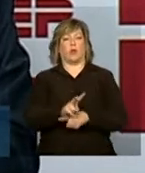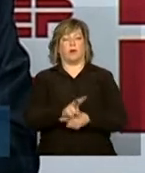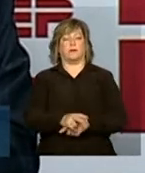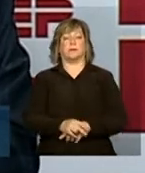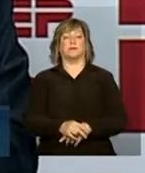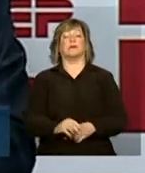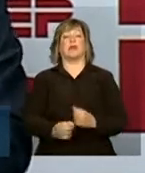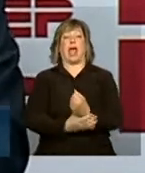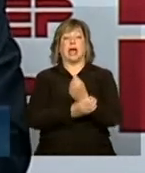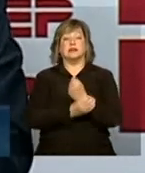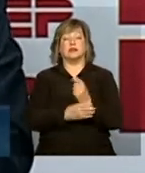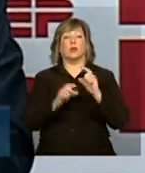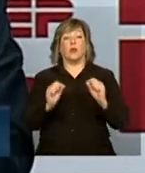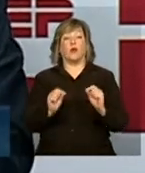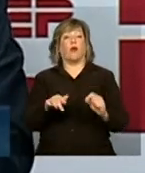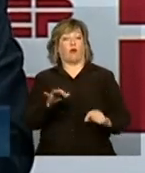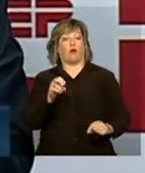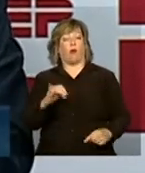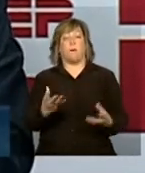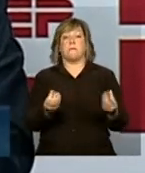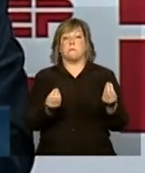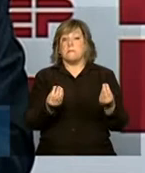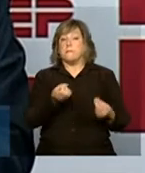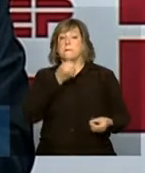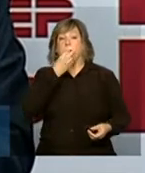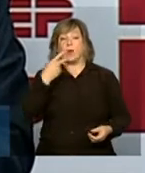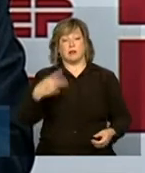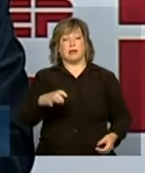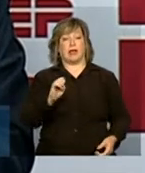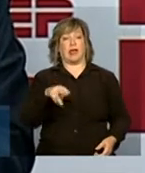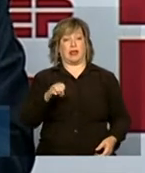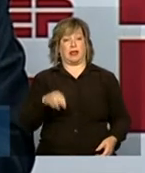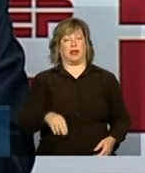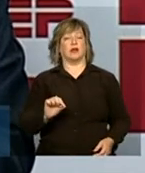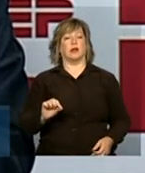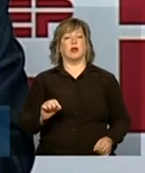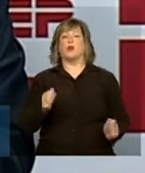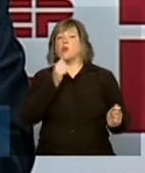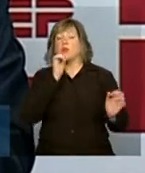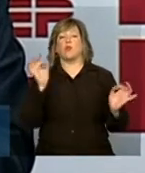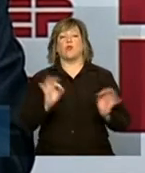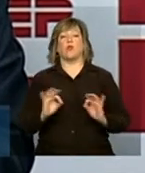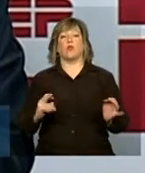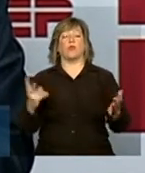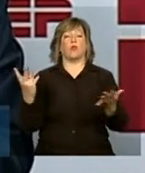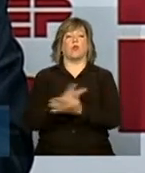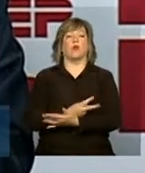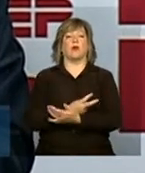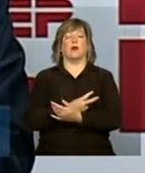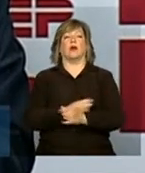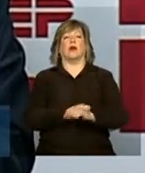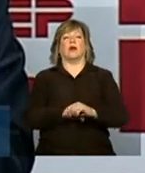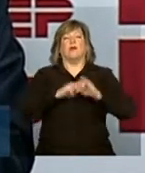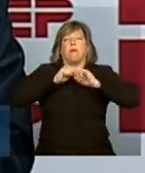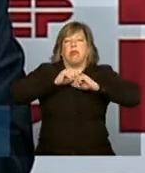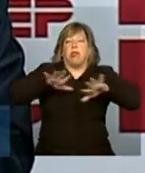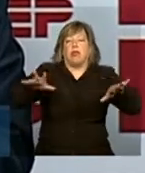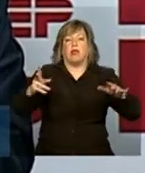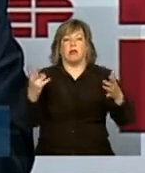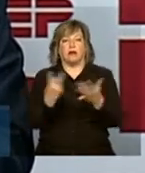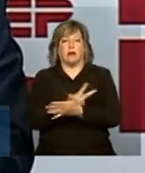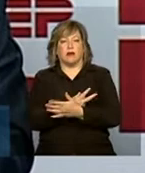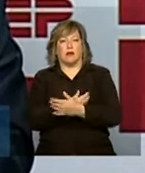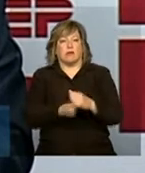A segurança ela foi muito eficiente no Enem. Não houve qualquer vazamento de qualquer